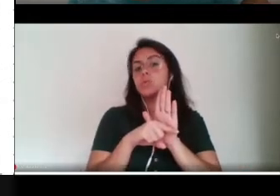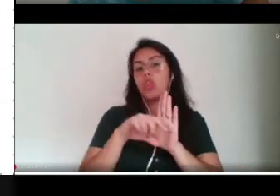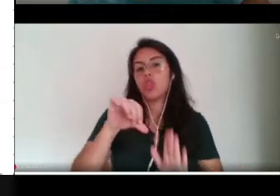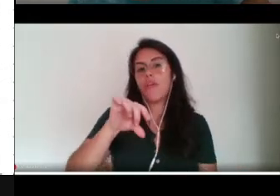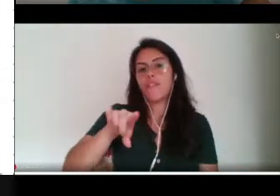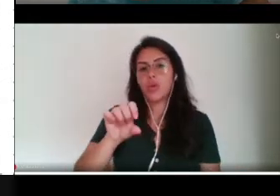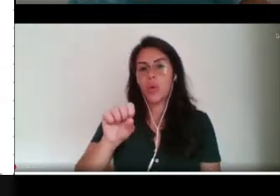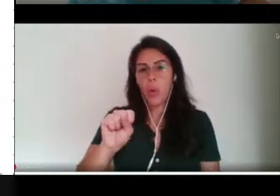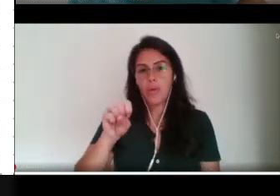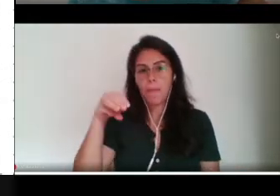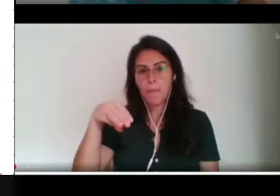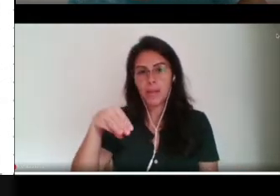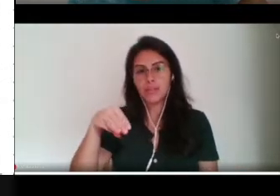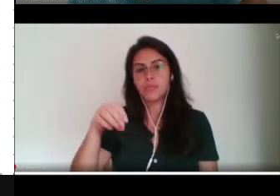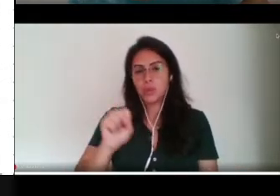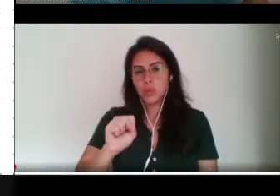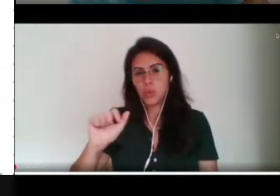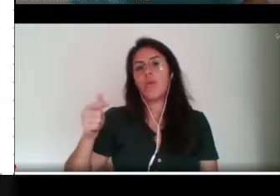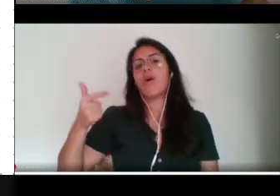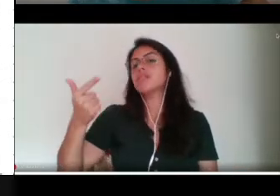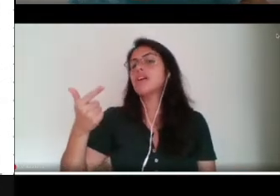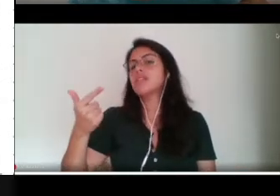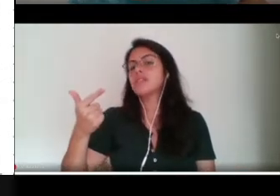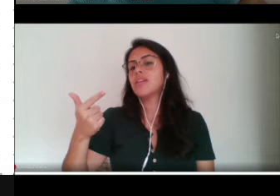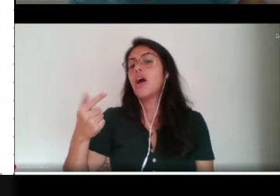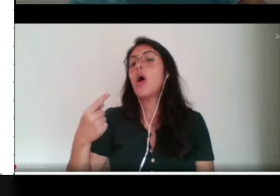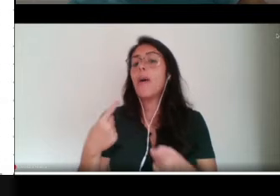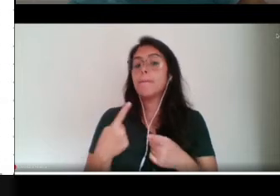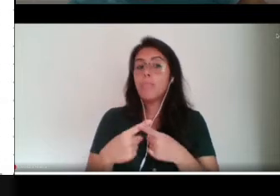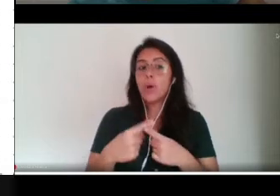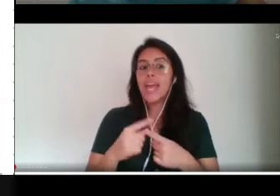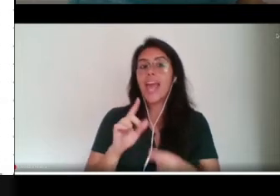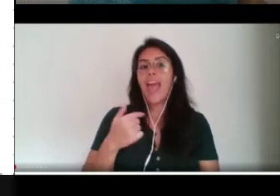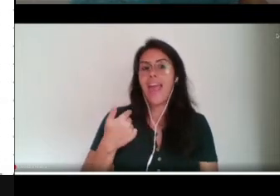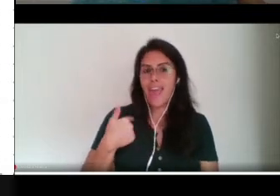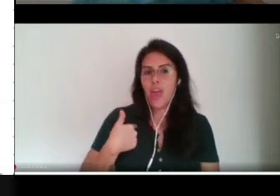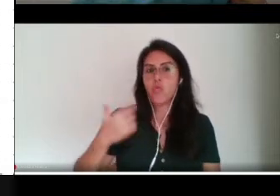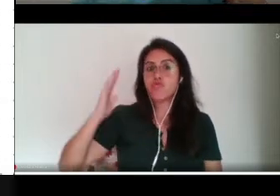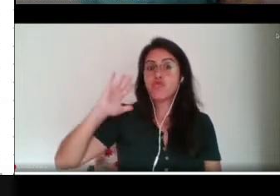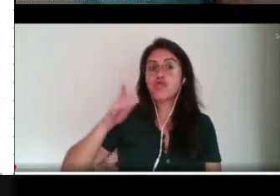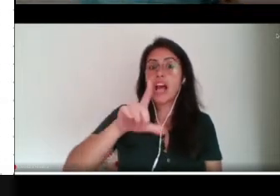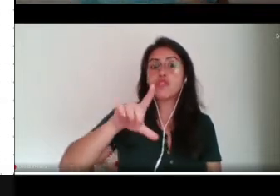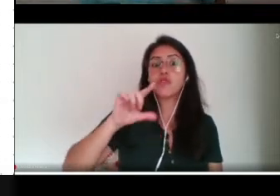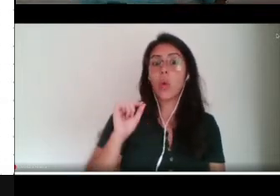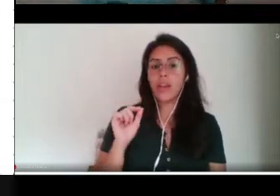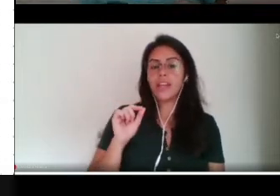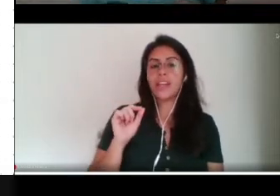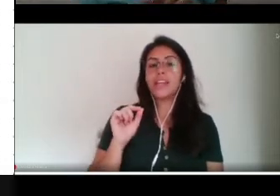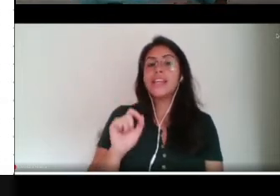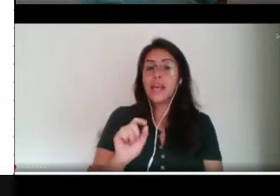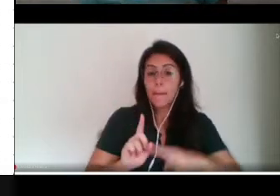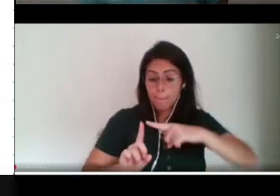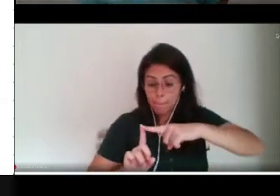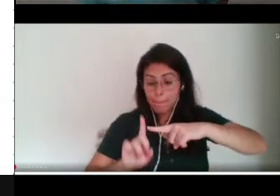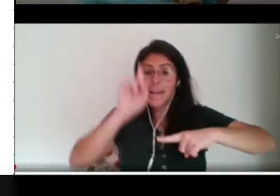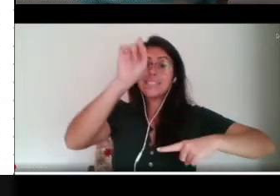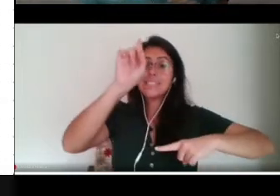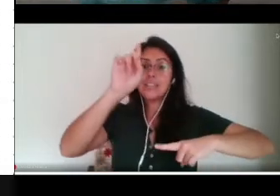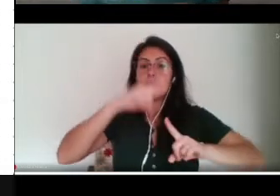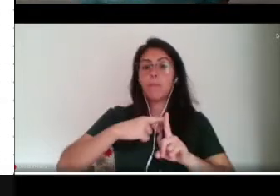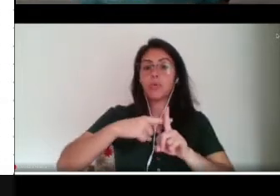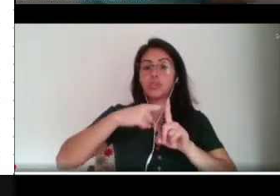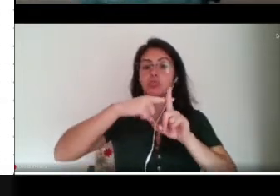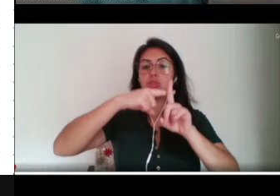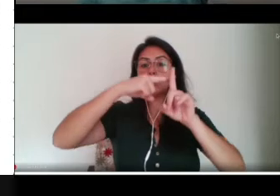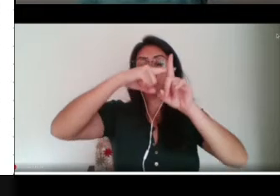escolha arbitrária do sistema de coordenadas. Eu escolhi positivo de